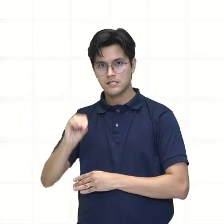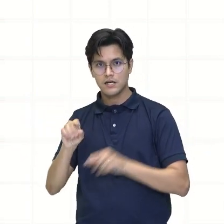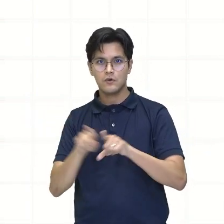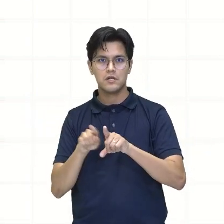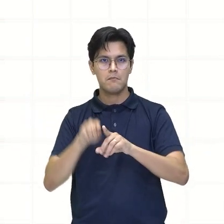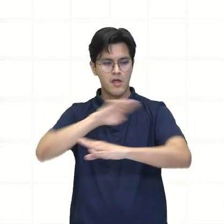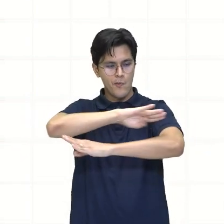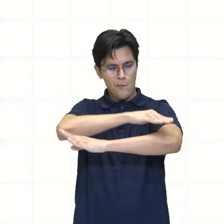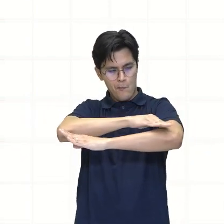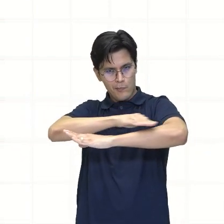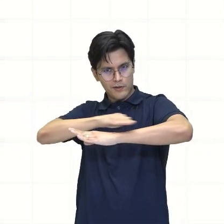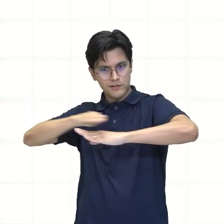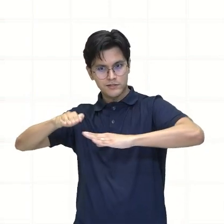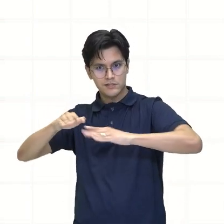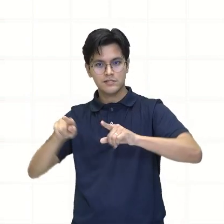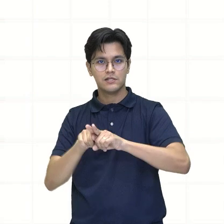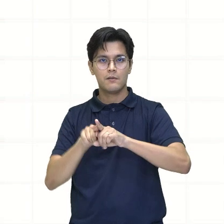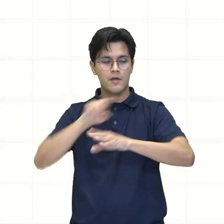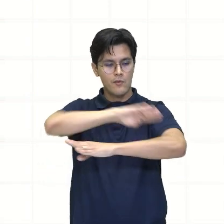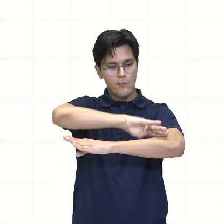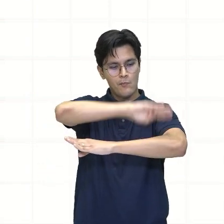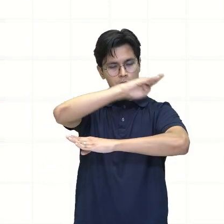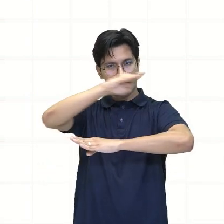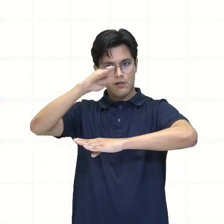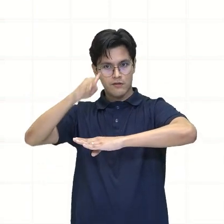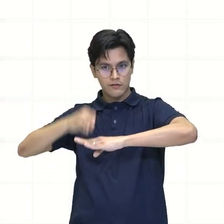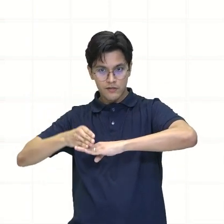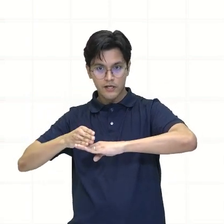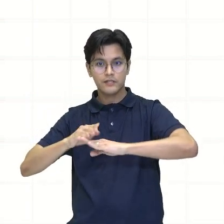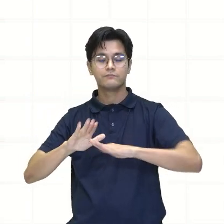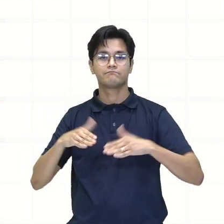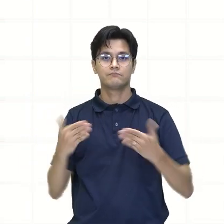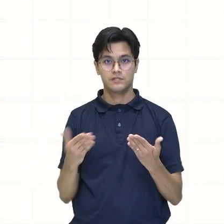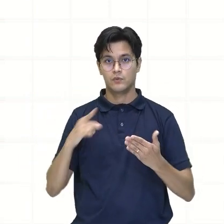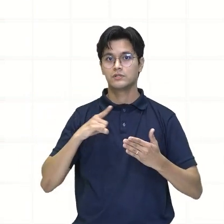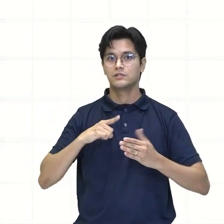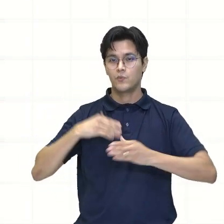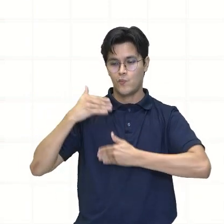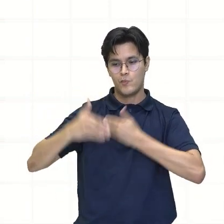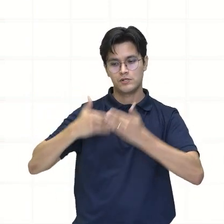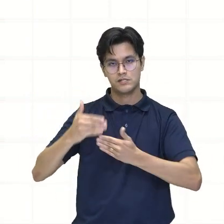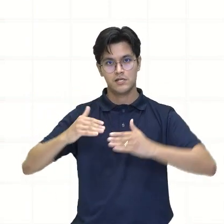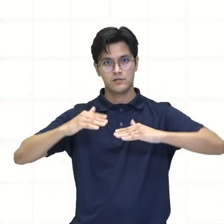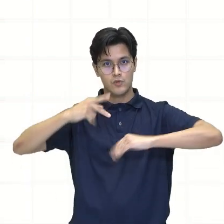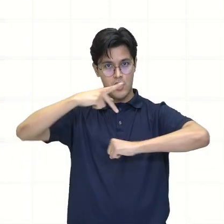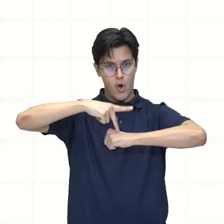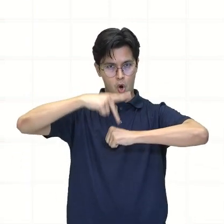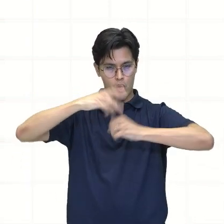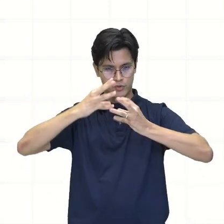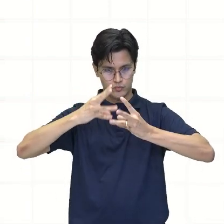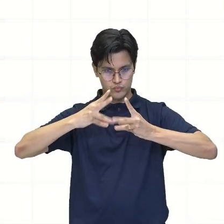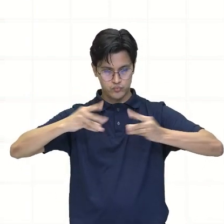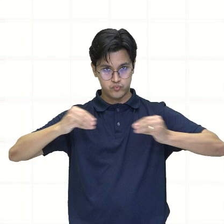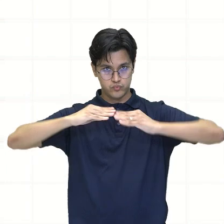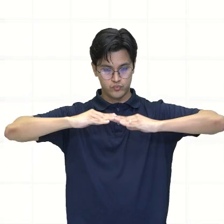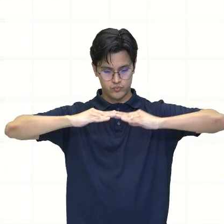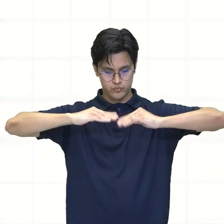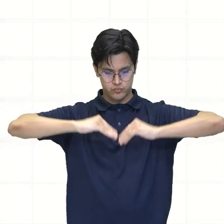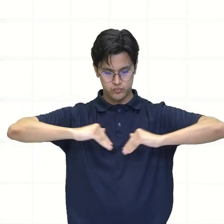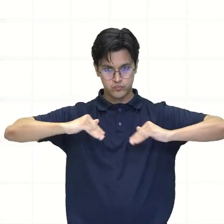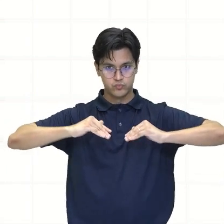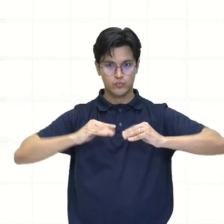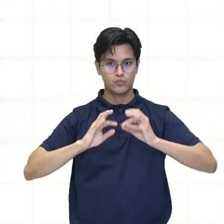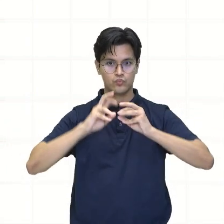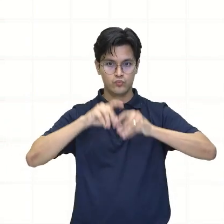por esse processo de erosão, que é o desgaste ali da rocha, tá bom? E esses sedimentos, eles vão